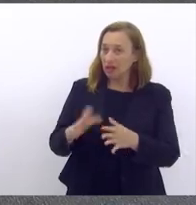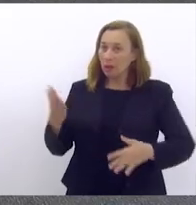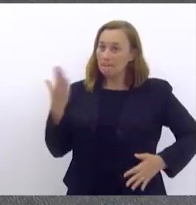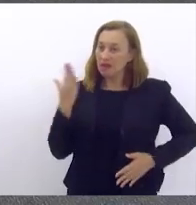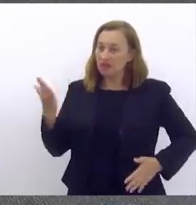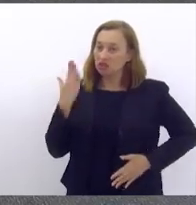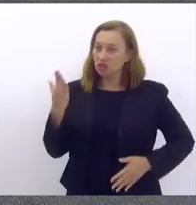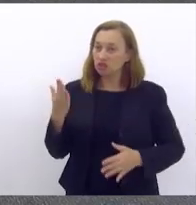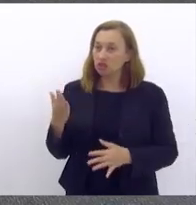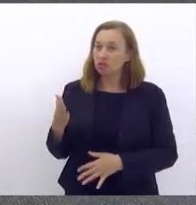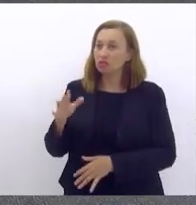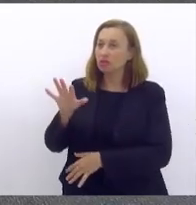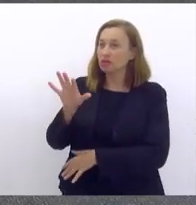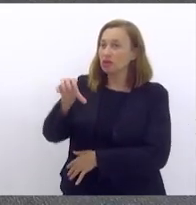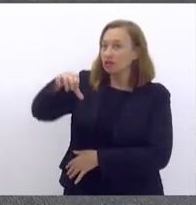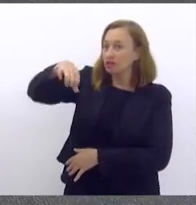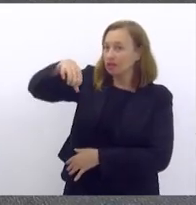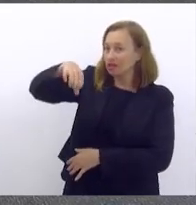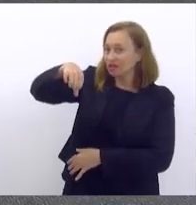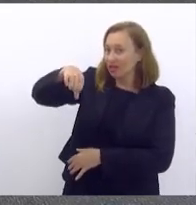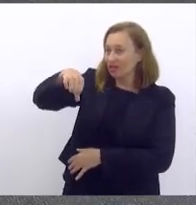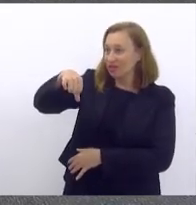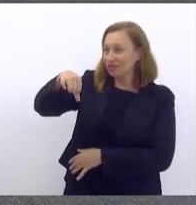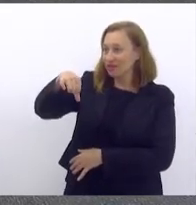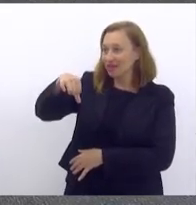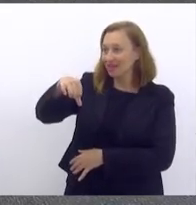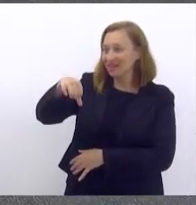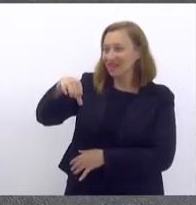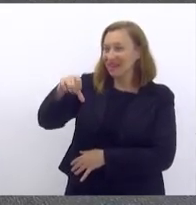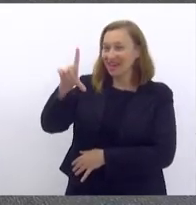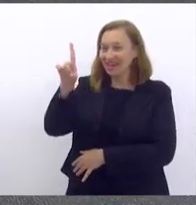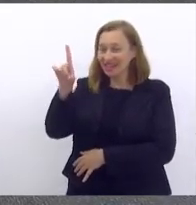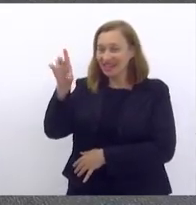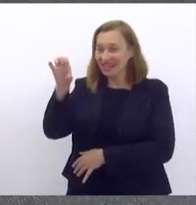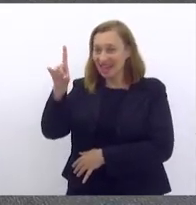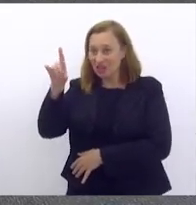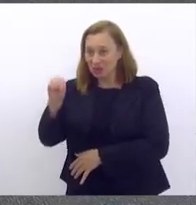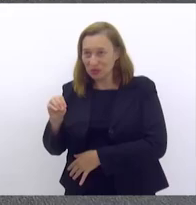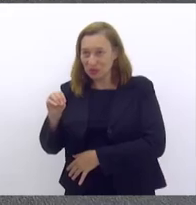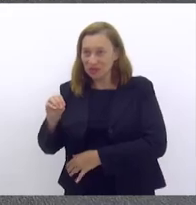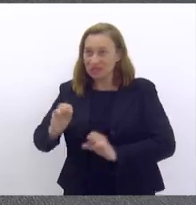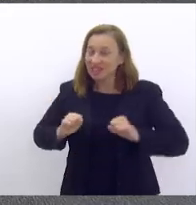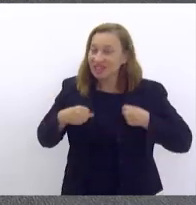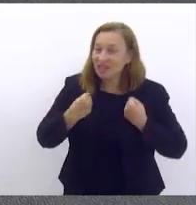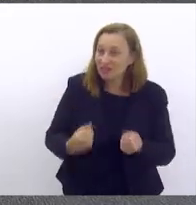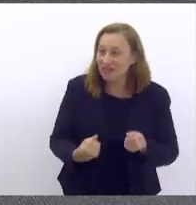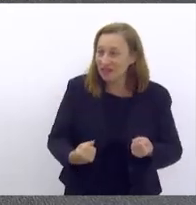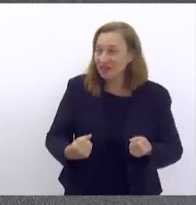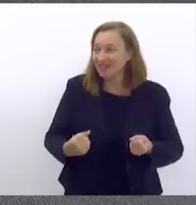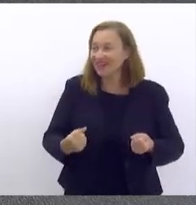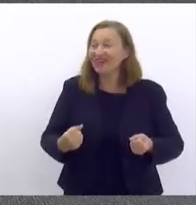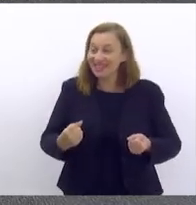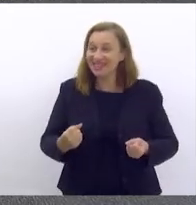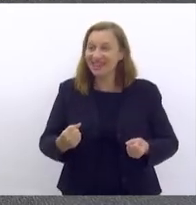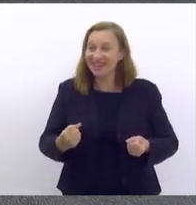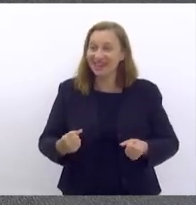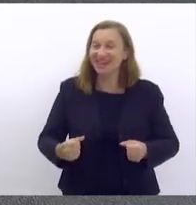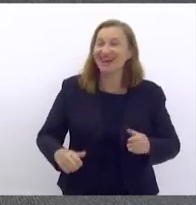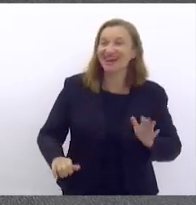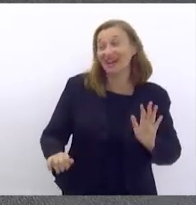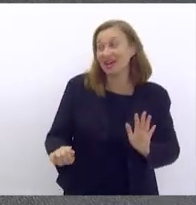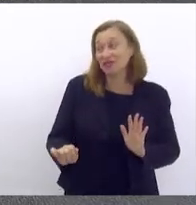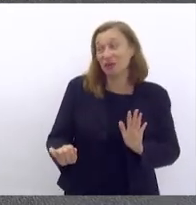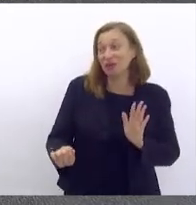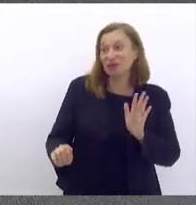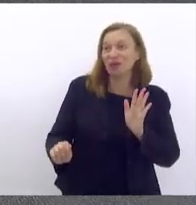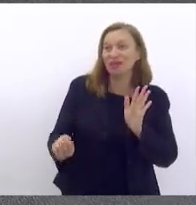de nove dedos, que defende a maconha, que defende o aborto, que defende a legalização das drogas, que